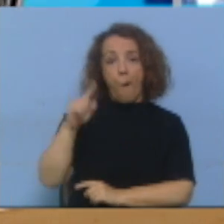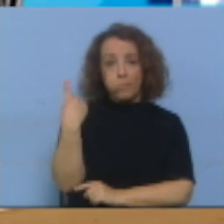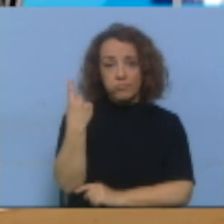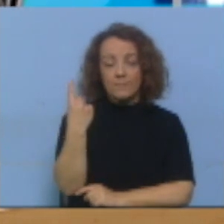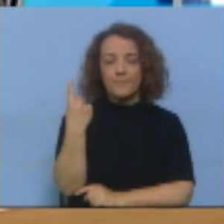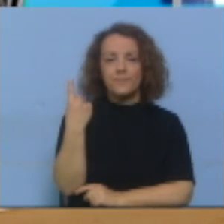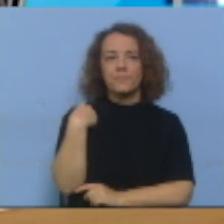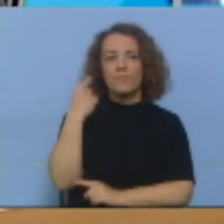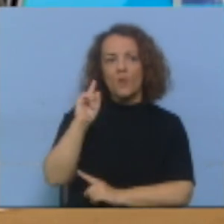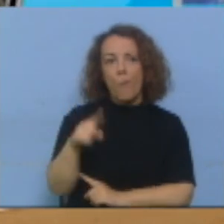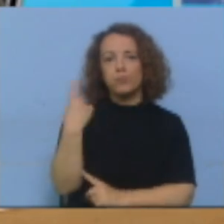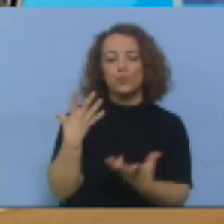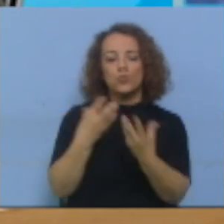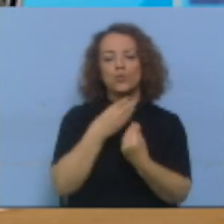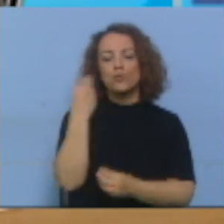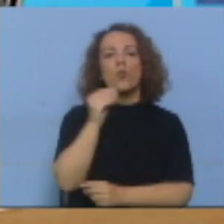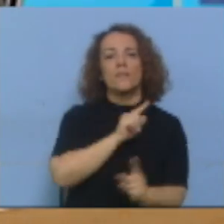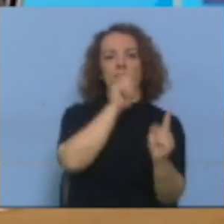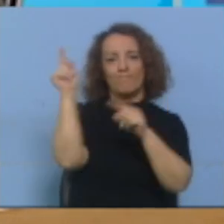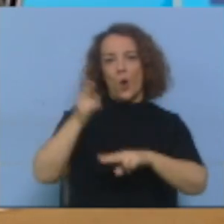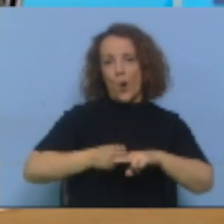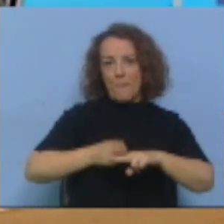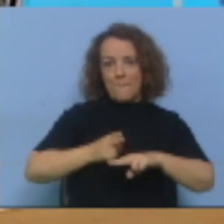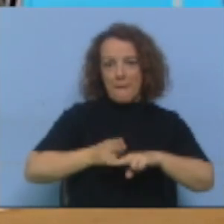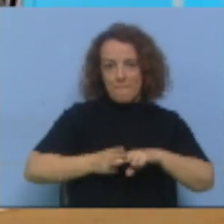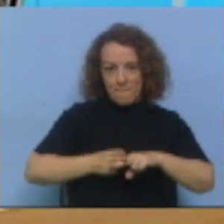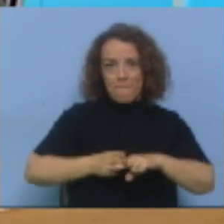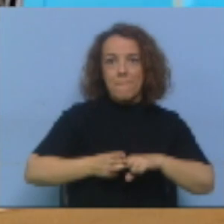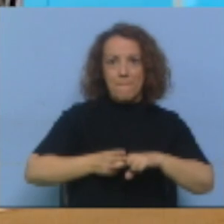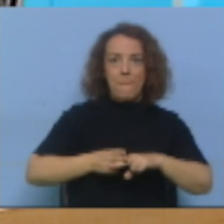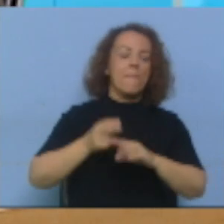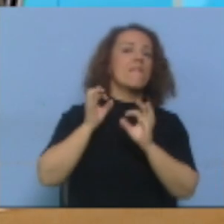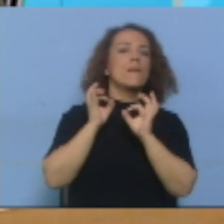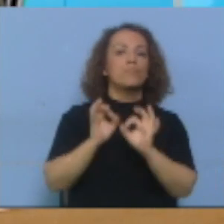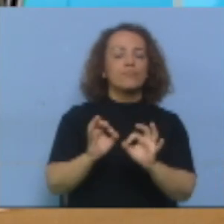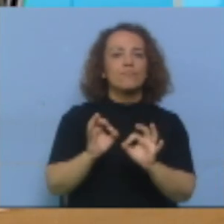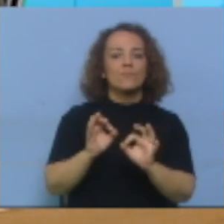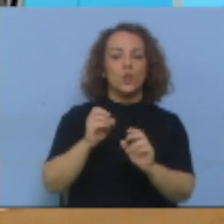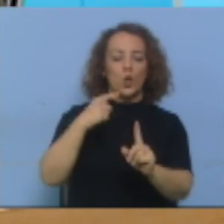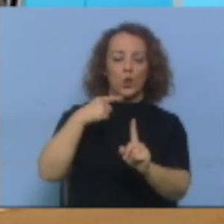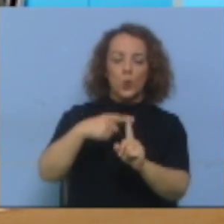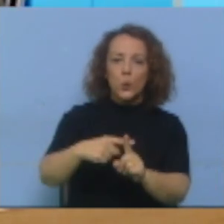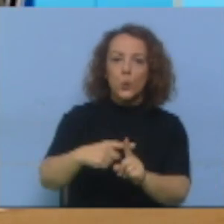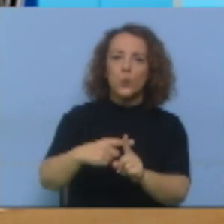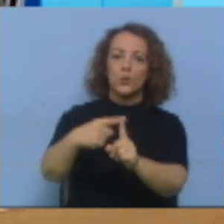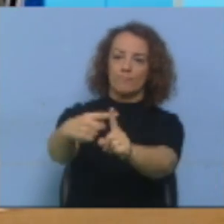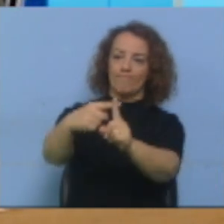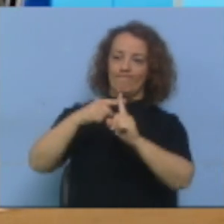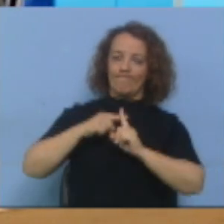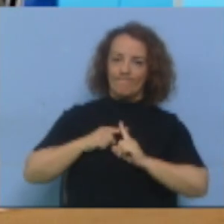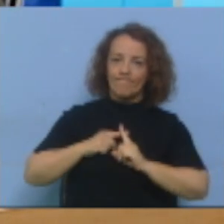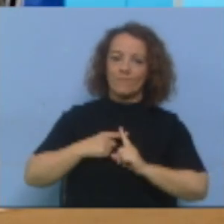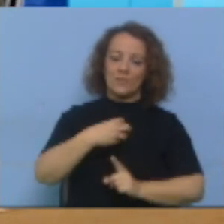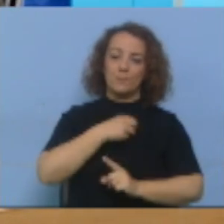tinha previsto estar com os meus jovens em Roma, exatamente a recebermos a cruz e o ícone das Jornadas